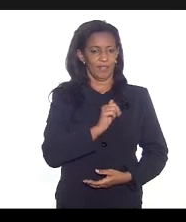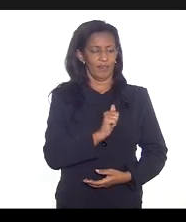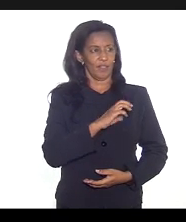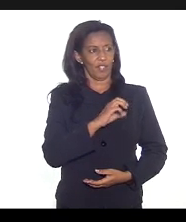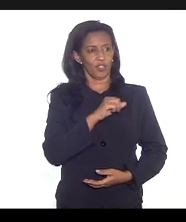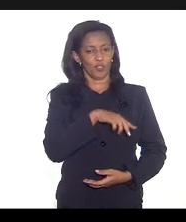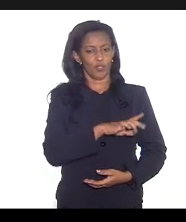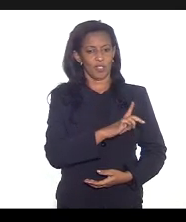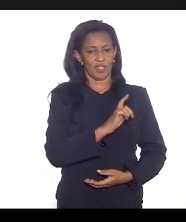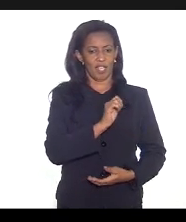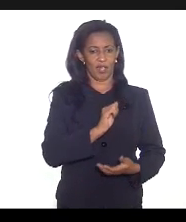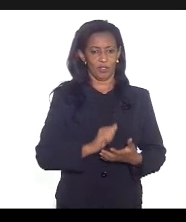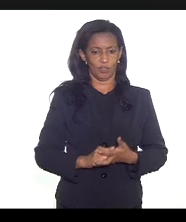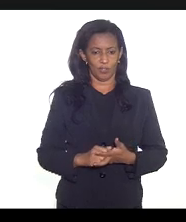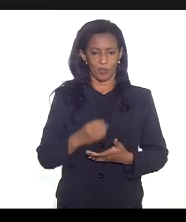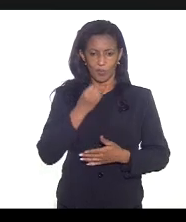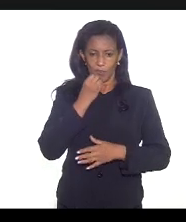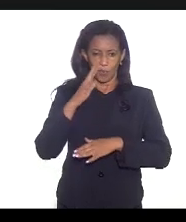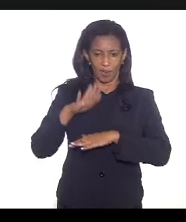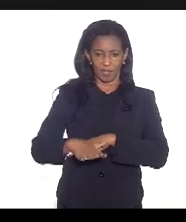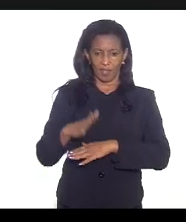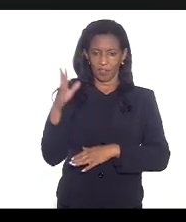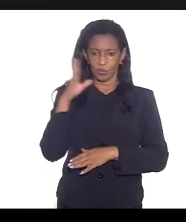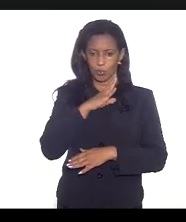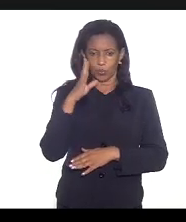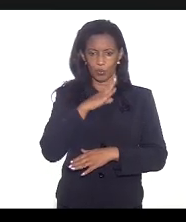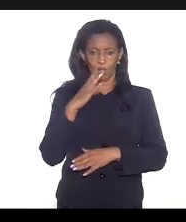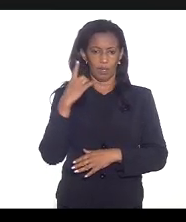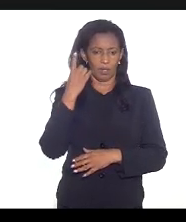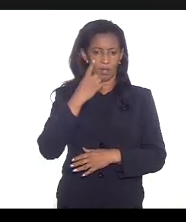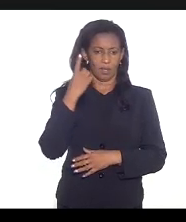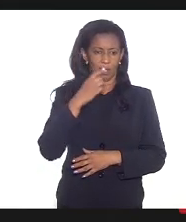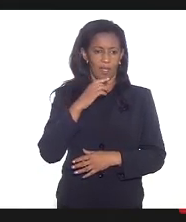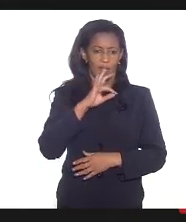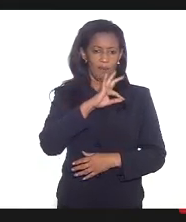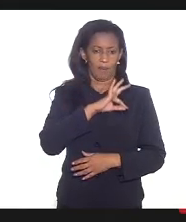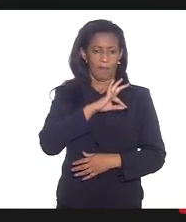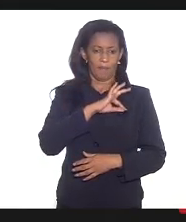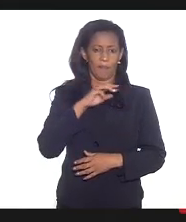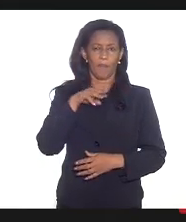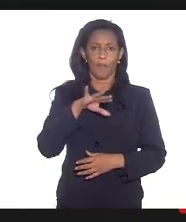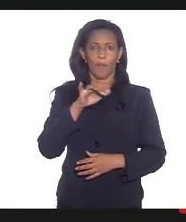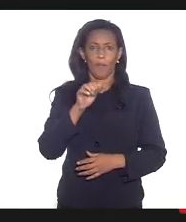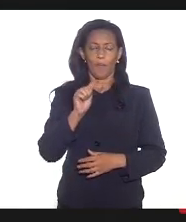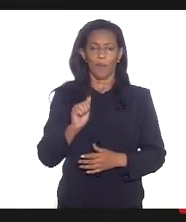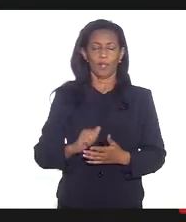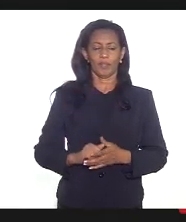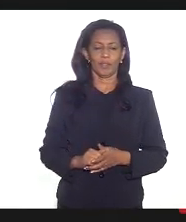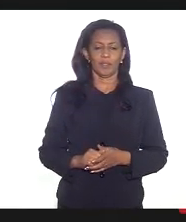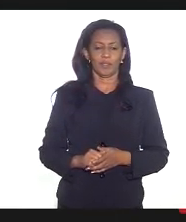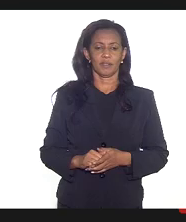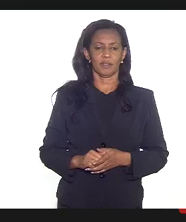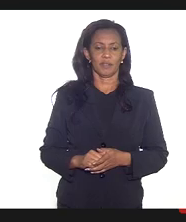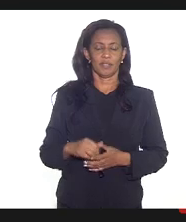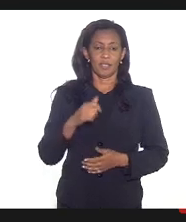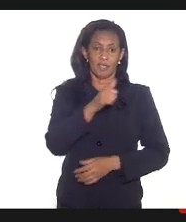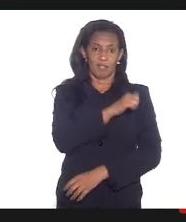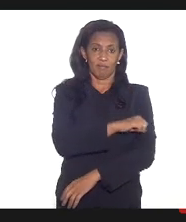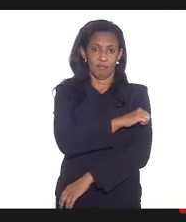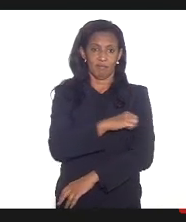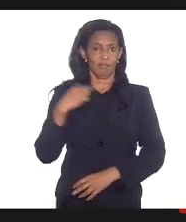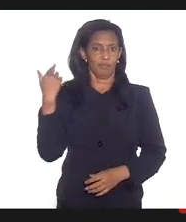Bom boa tarde eu queria saudar muito rapidamente as deputadas marca Rocha Mônica Francisco entender a